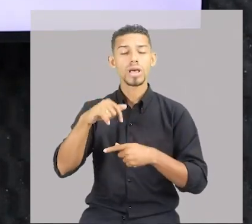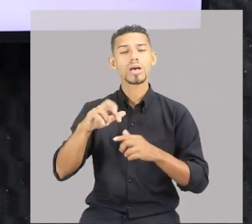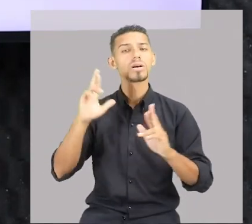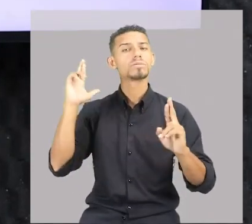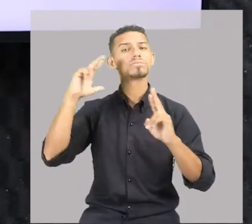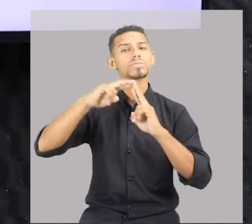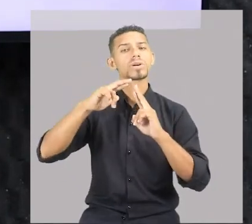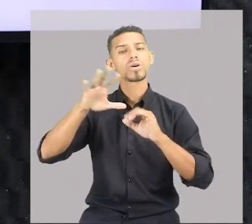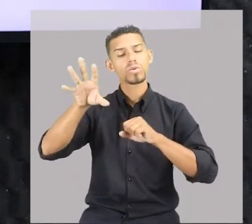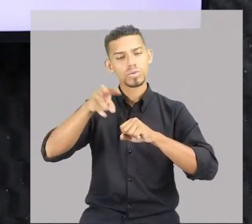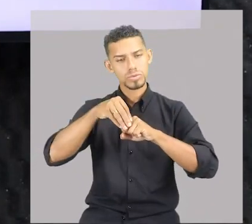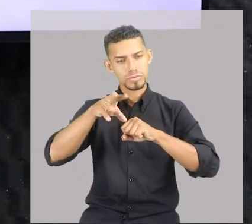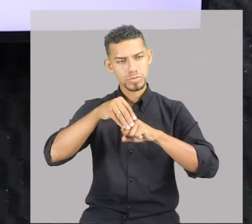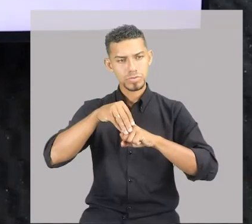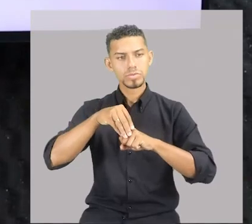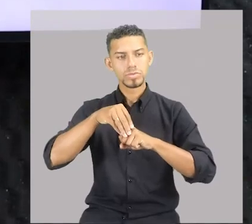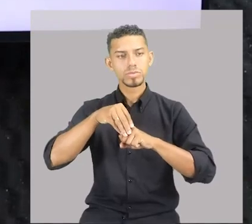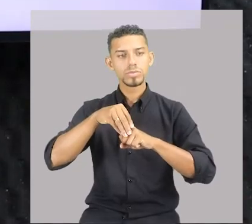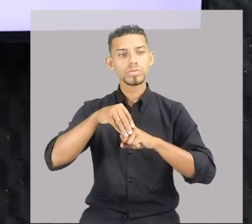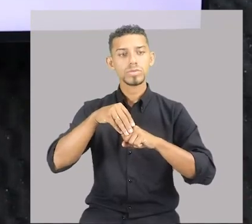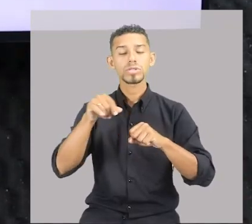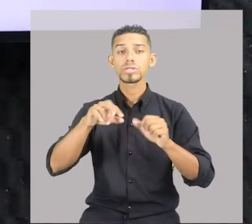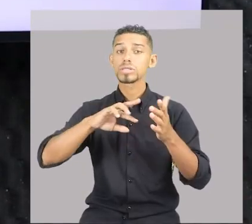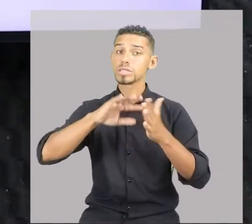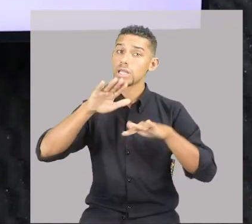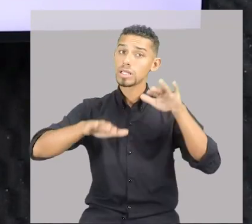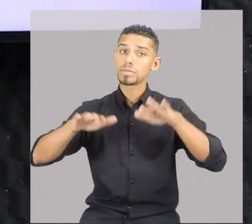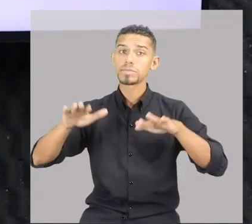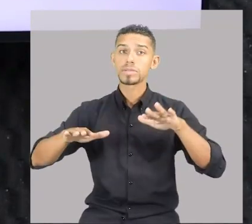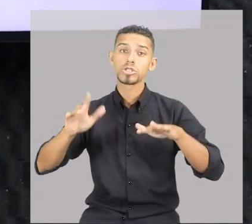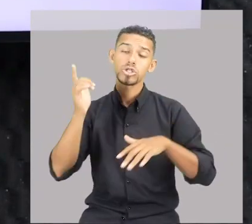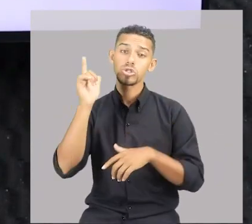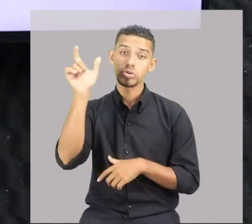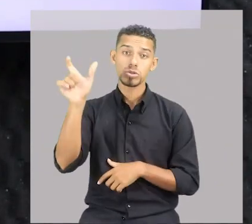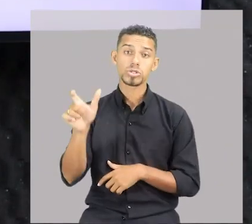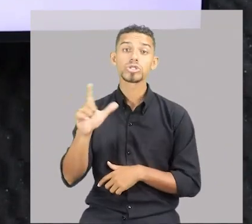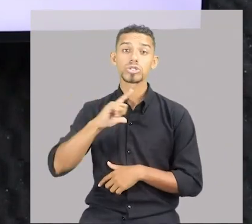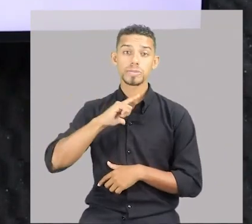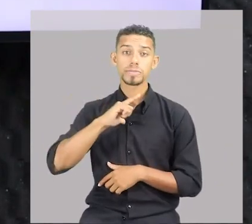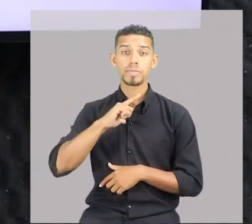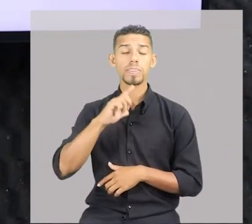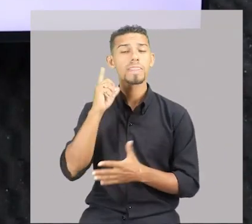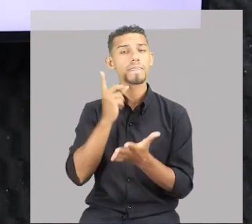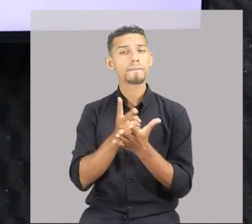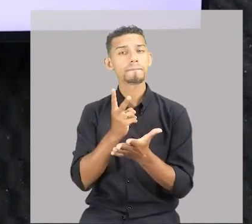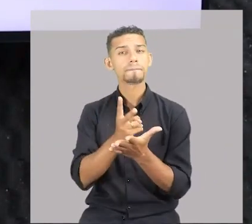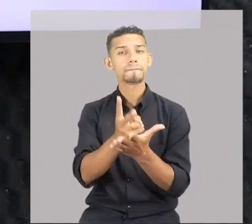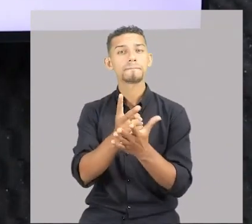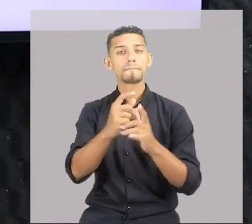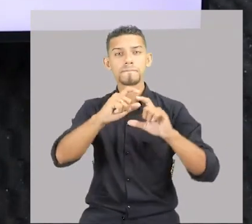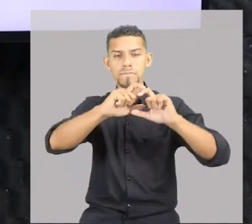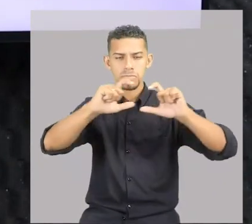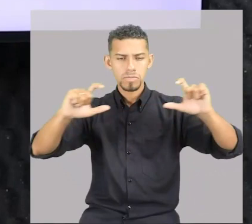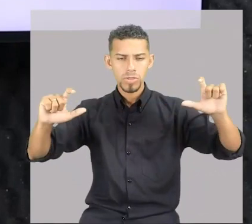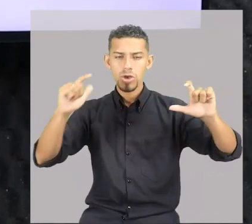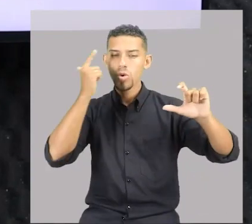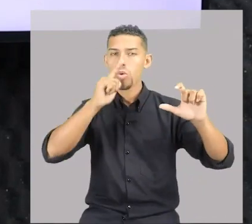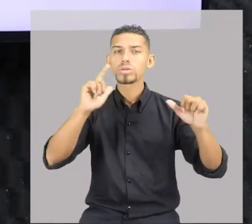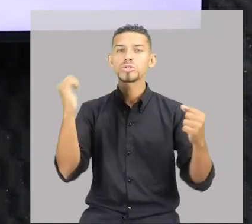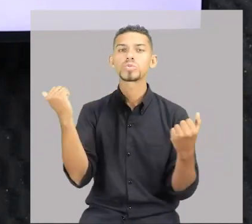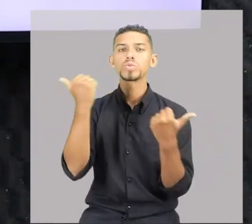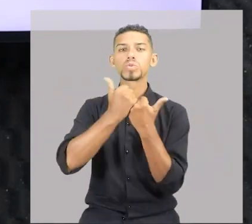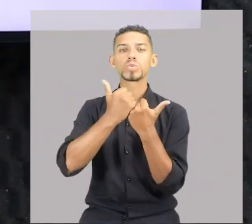ao conhecimento que determinado indivíduo tem. Então, toda vez que numa frase tu conseguir